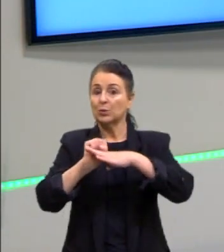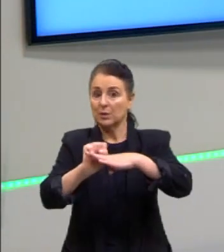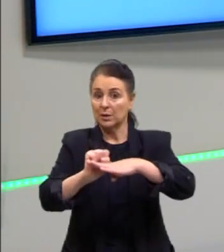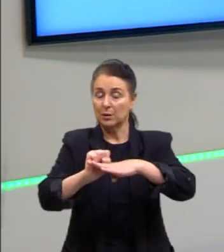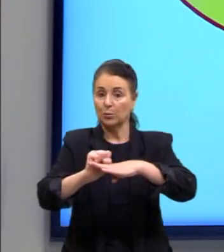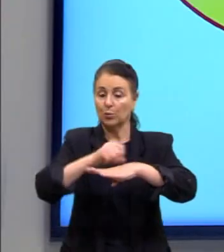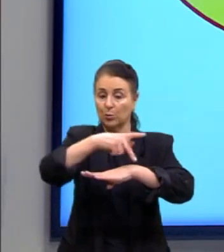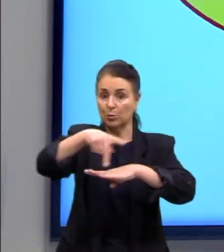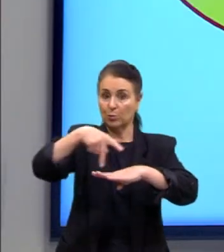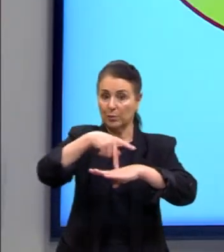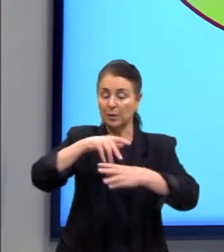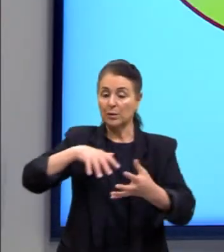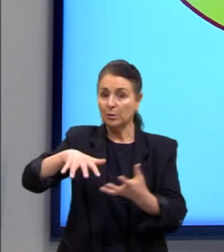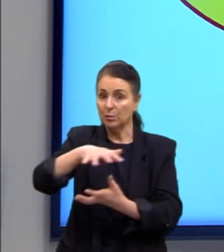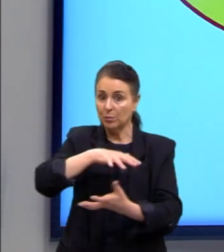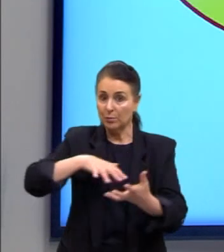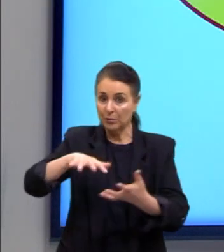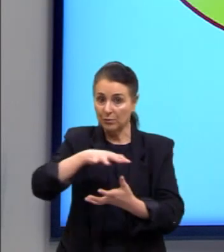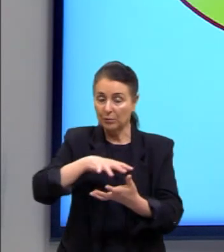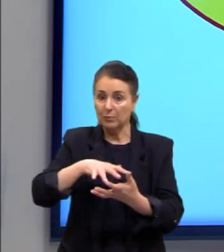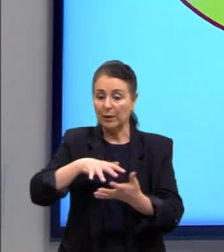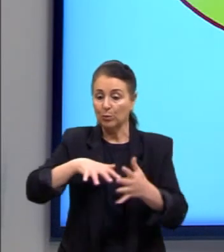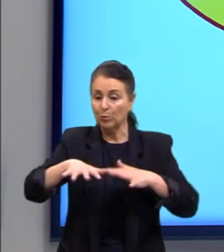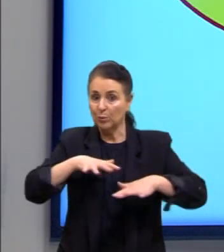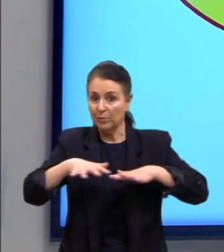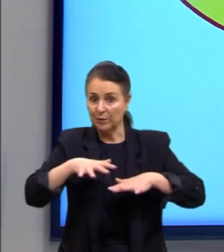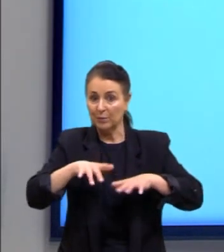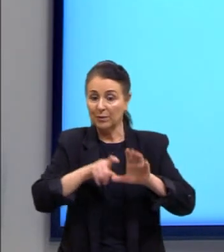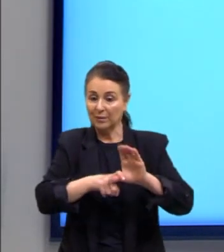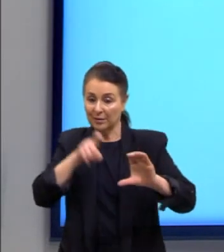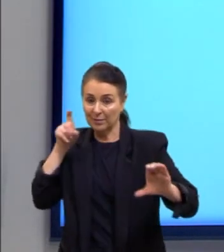pela independência da Etiópia